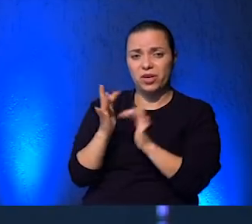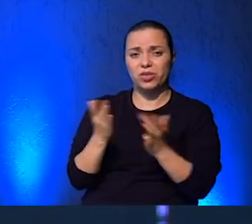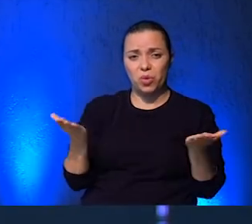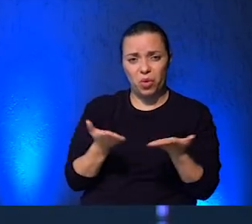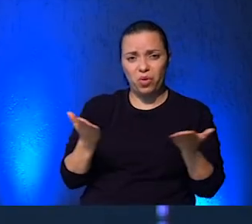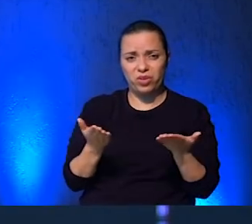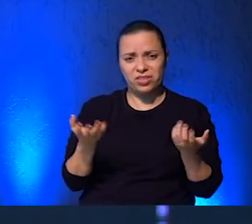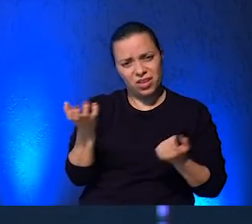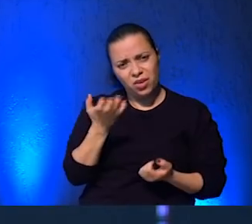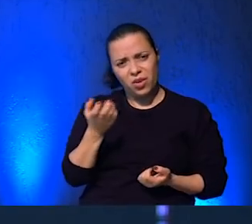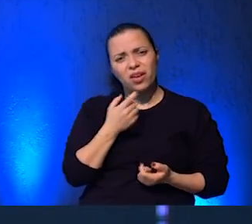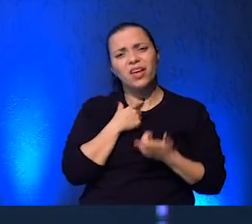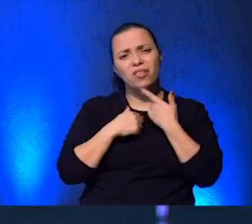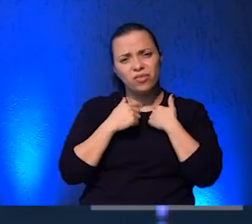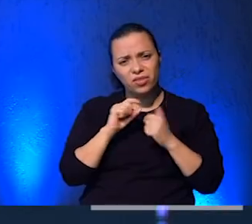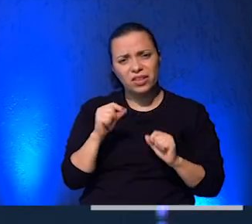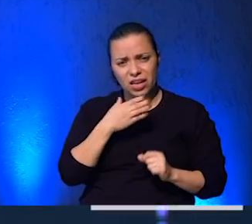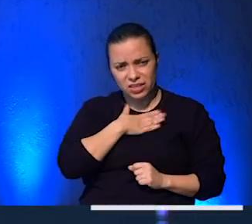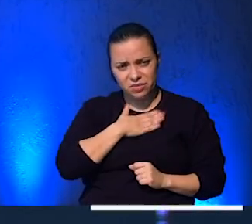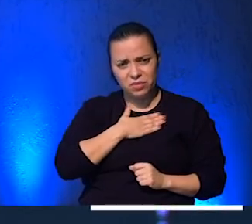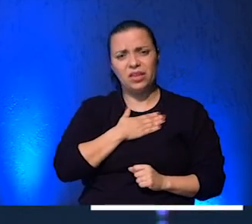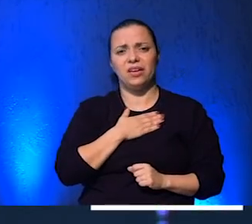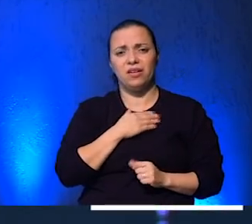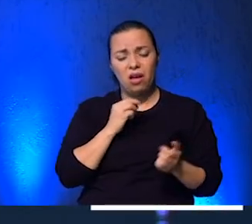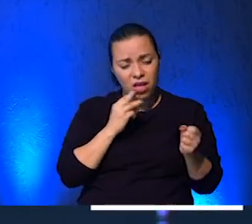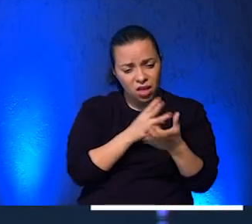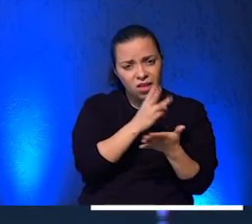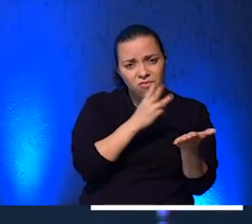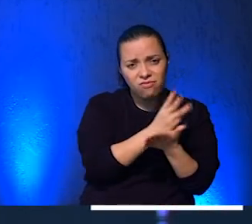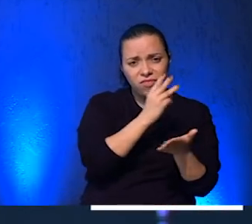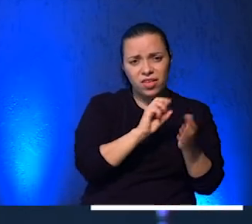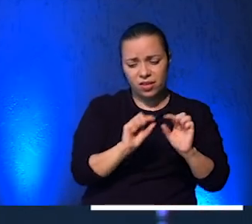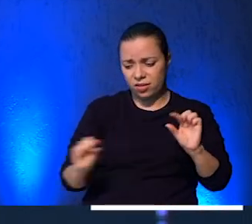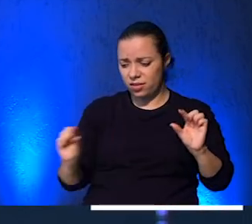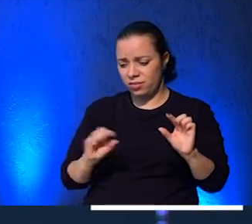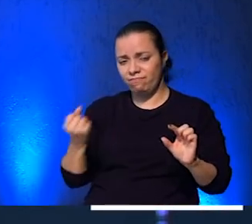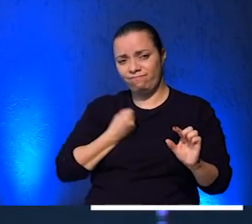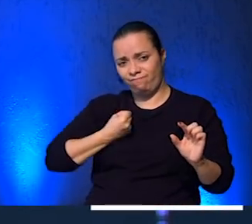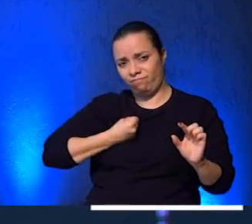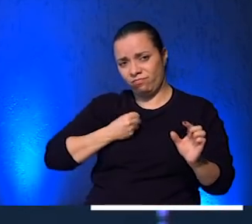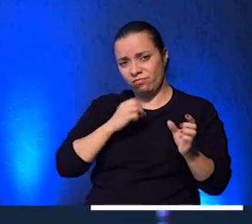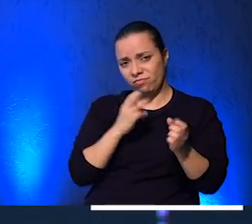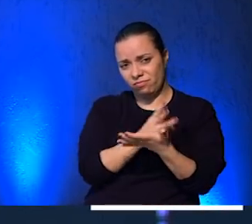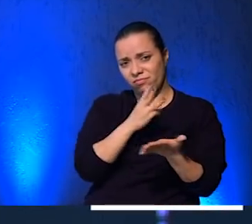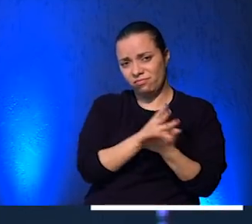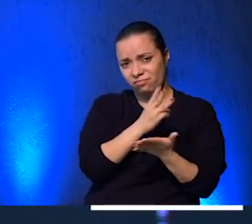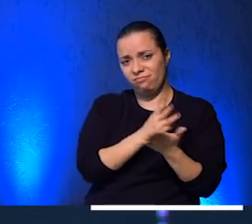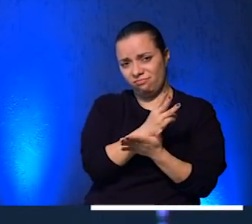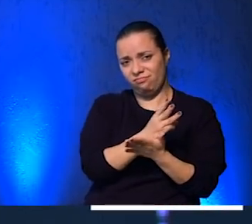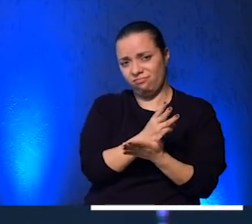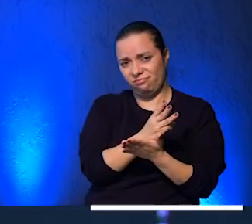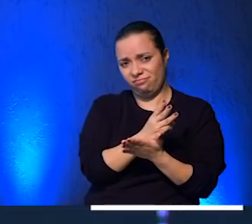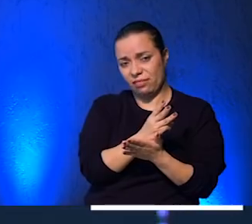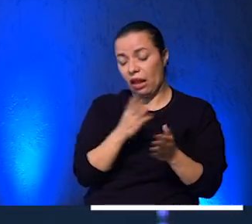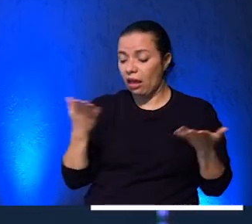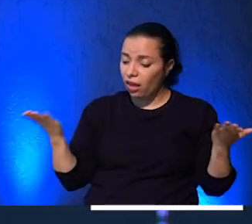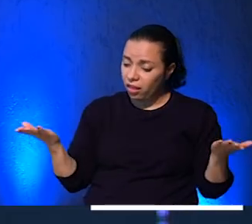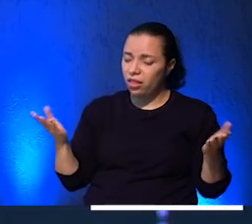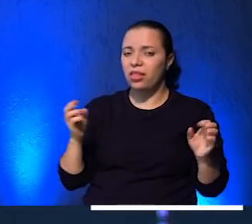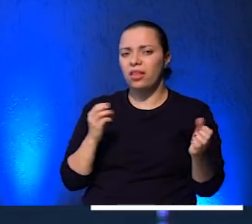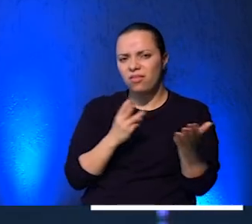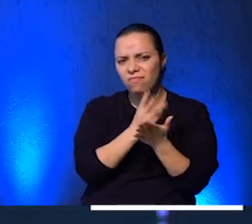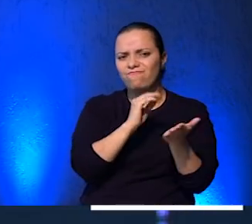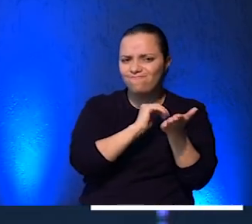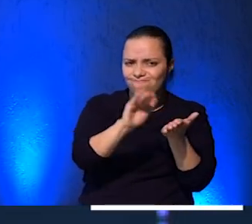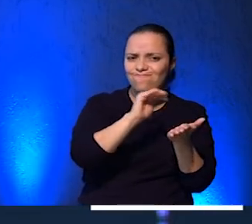que você mande uma mensagem para o número do whatsapp que está aparecendo na tela se você tá entregando seu coração para jesus manda uma